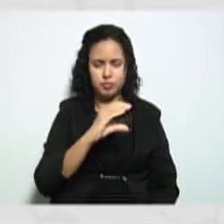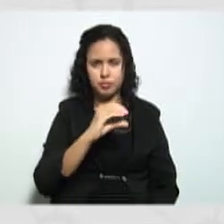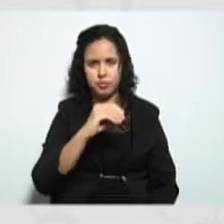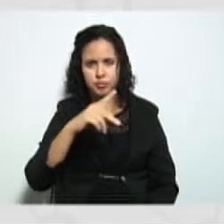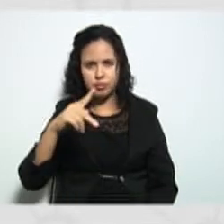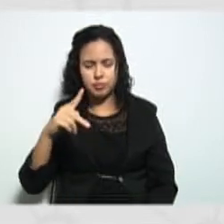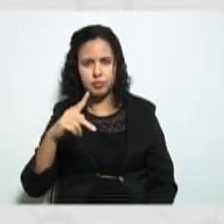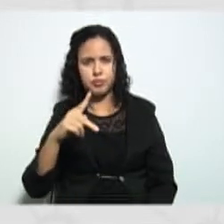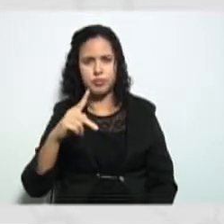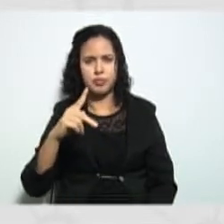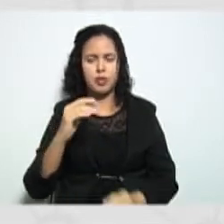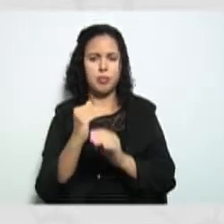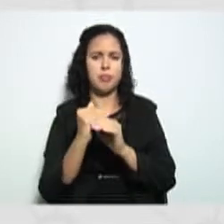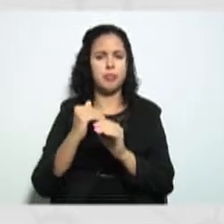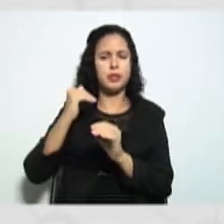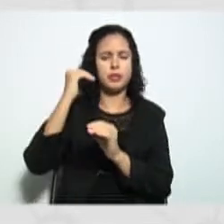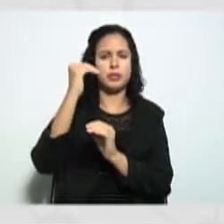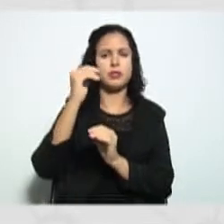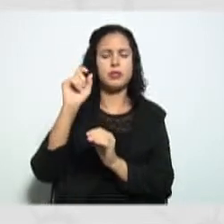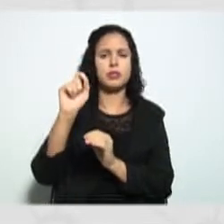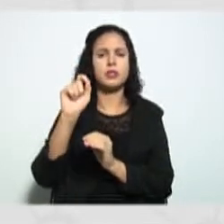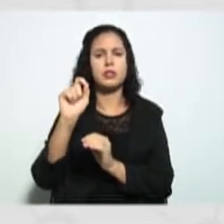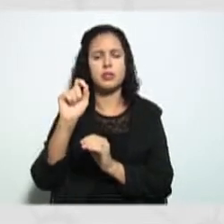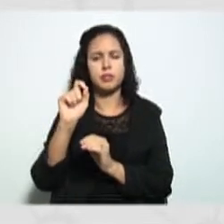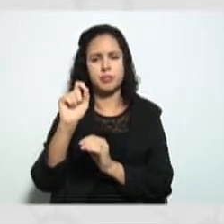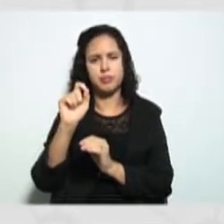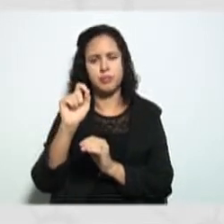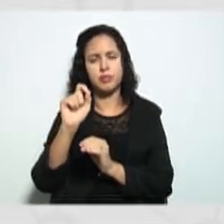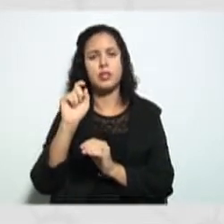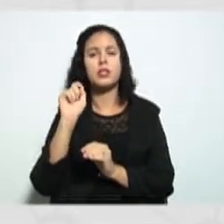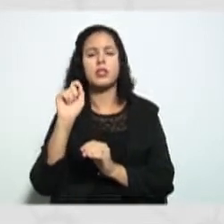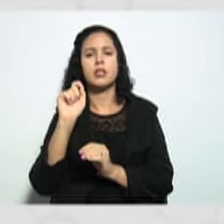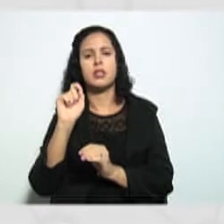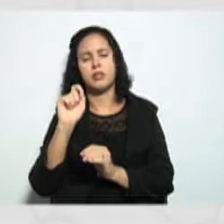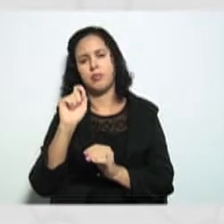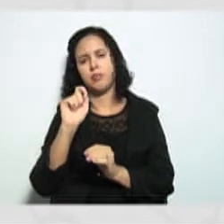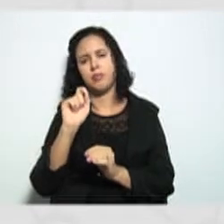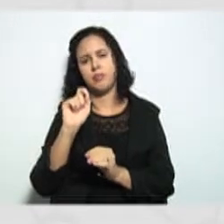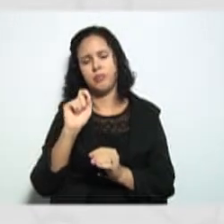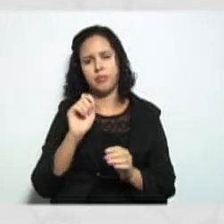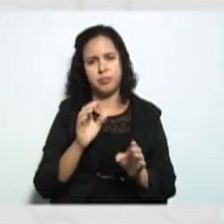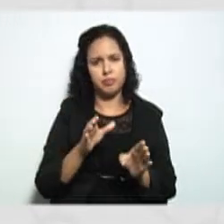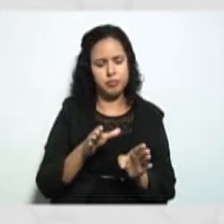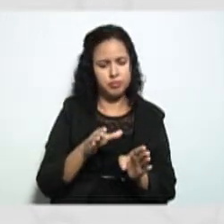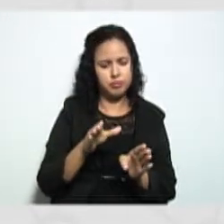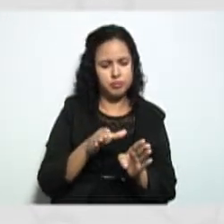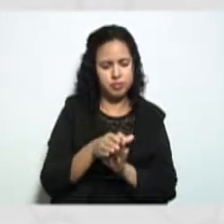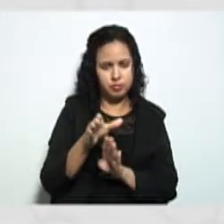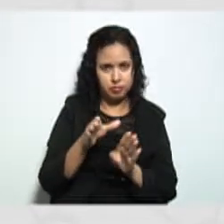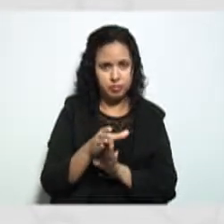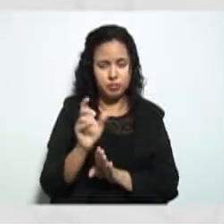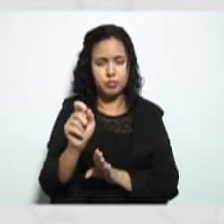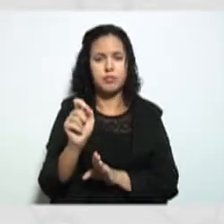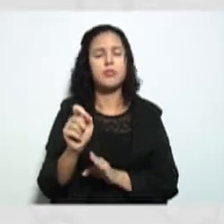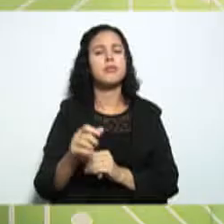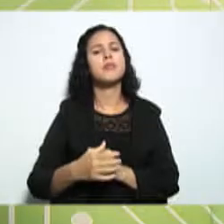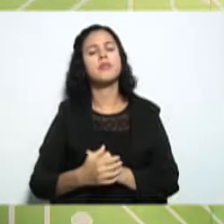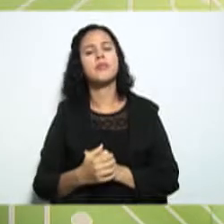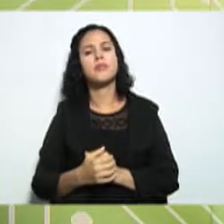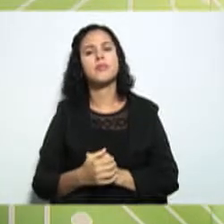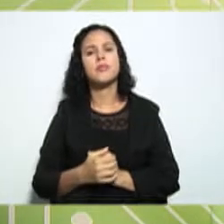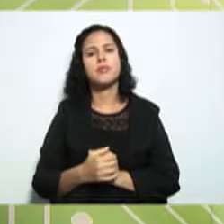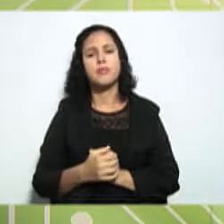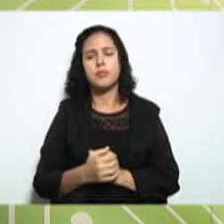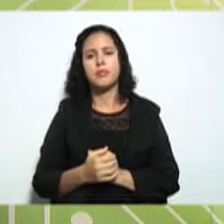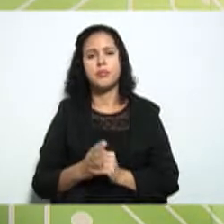cooperativa? E quem, dentro da cooperativa, é subordinado a ele? Bom, nós vimos nos primeiros slides que o órgão máximo da cooperativa é